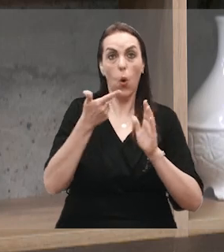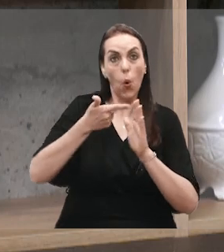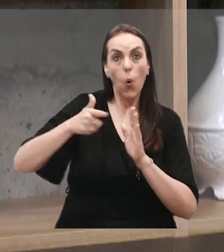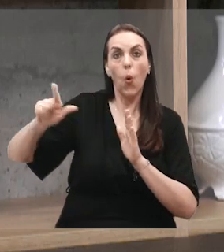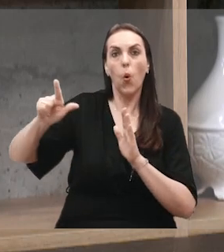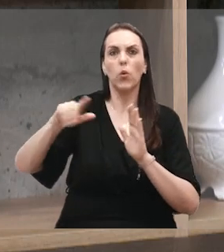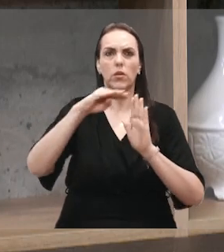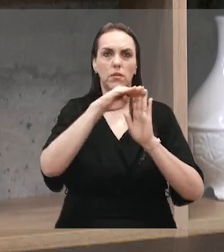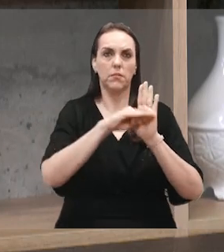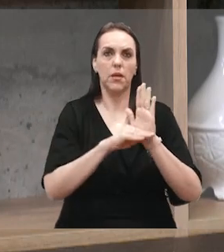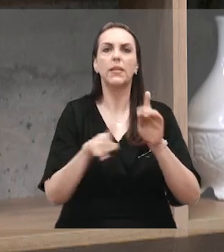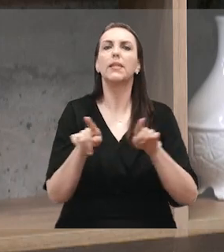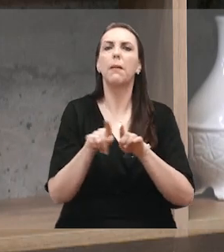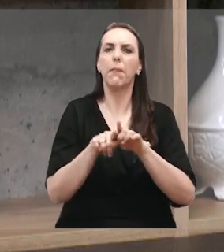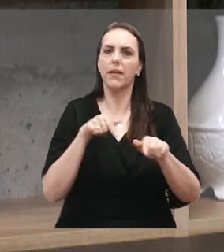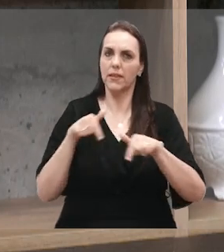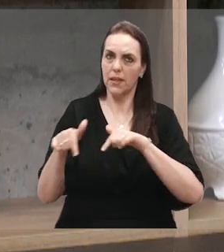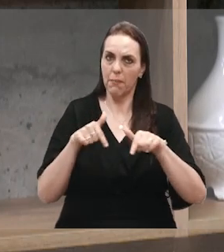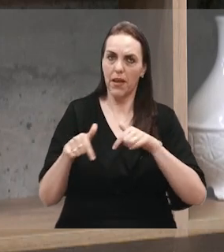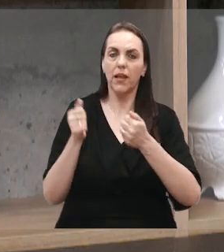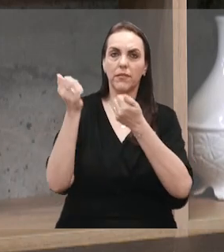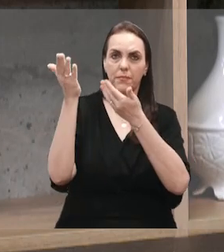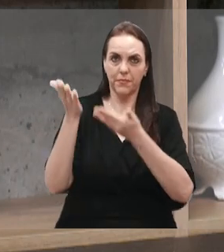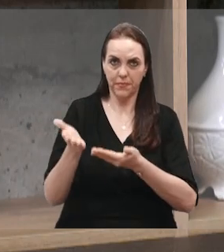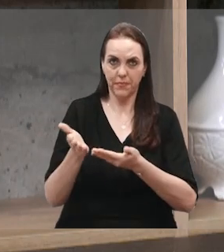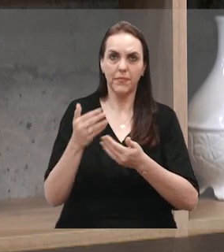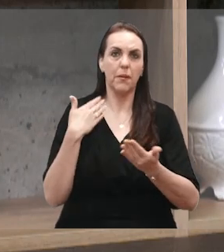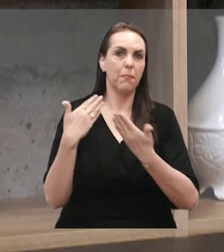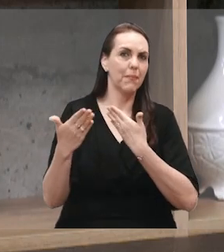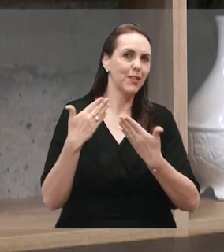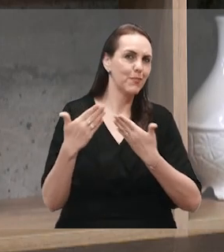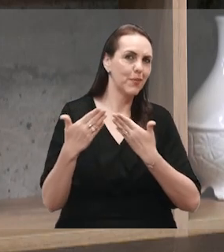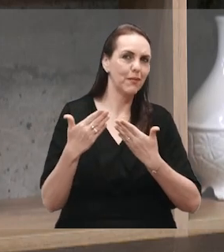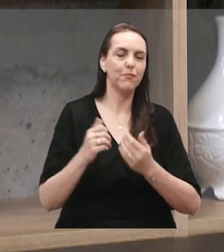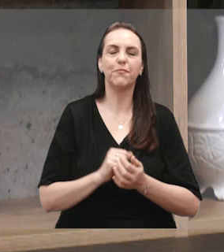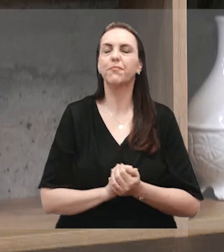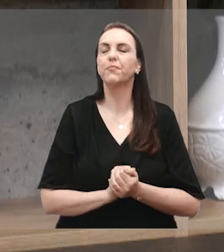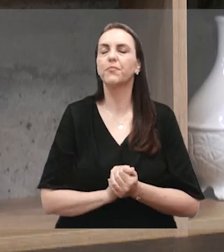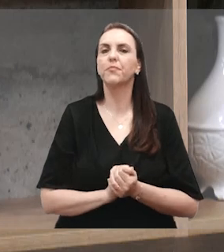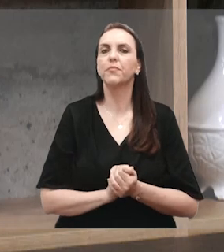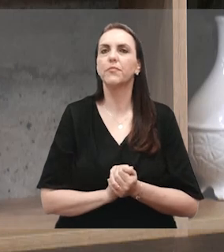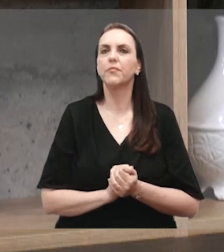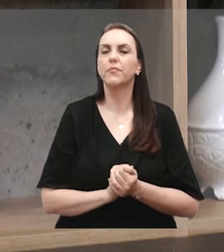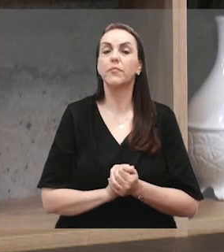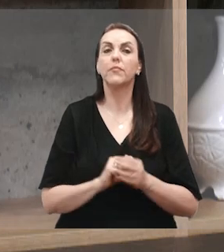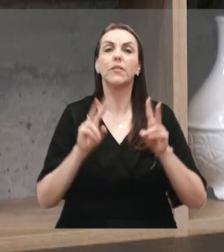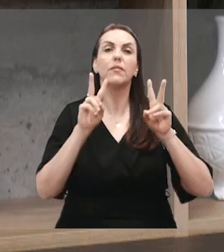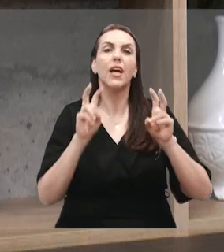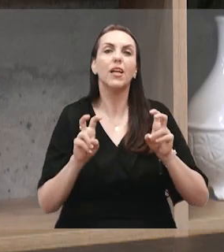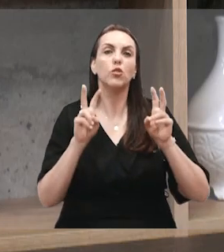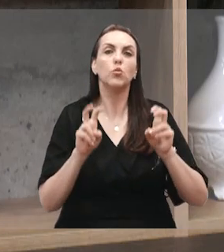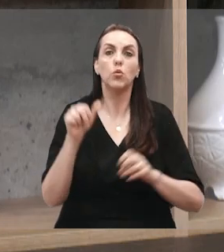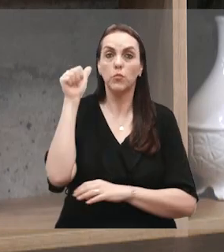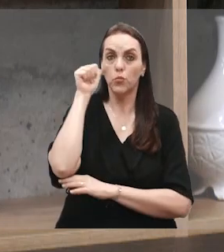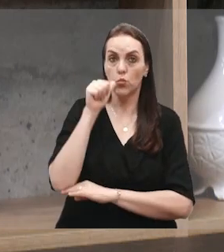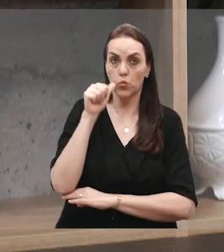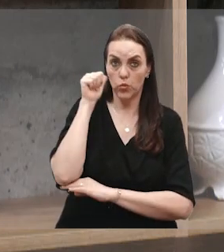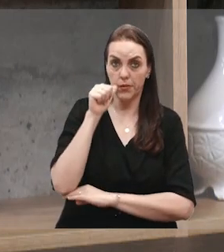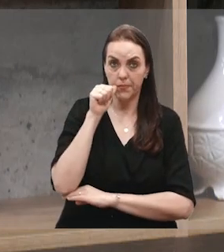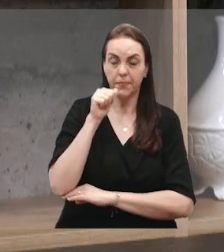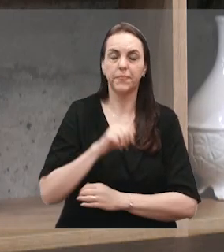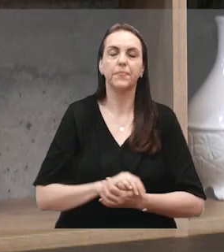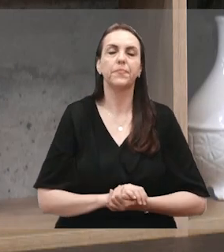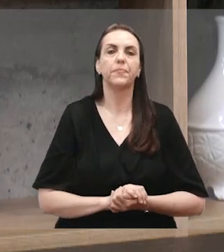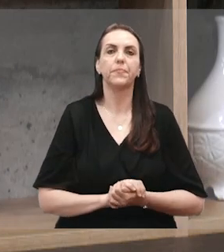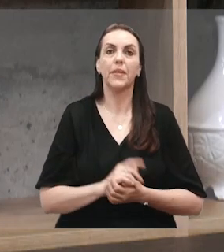as quais eu gostaria de trabalhar com a senhora neste bate-papo. Na situação das mulheres, nós temos aqui a